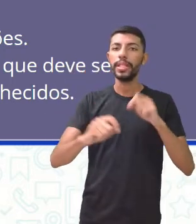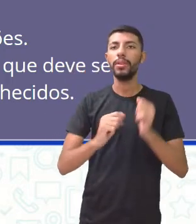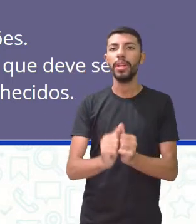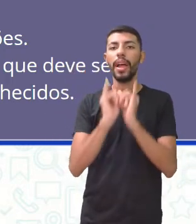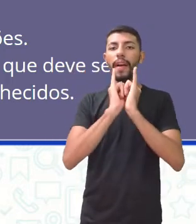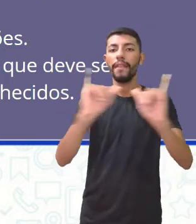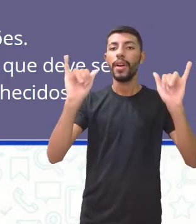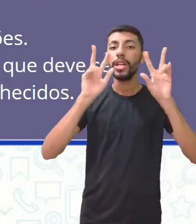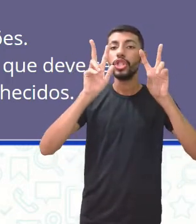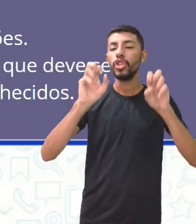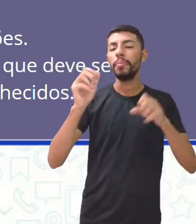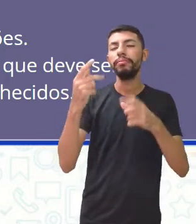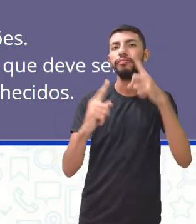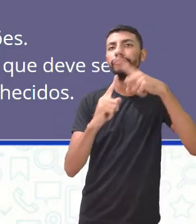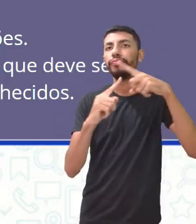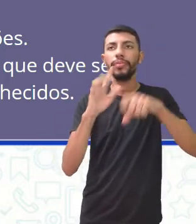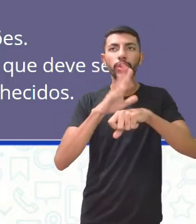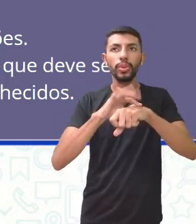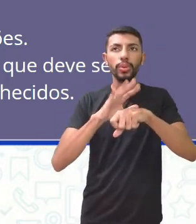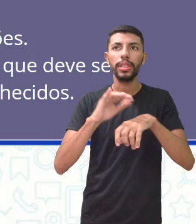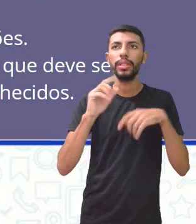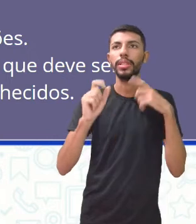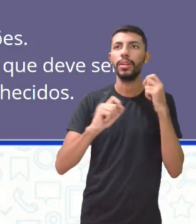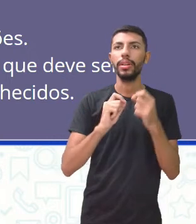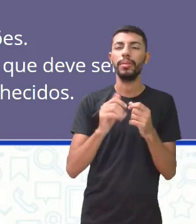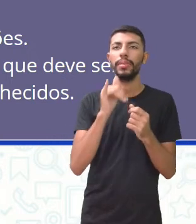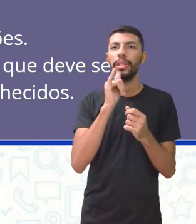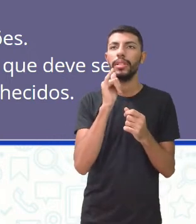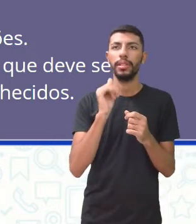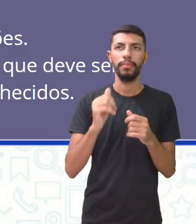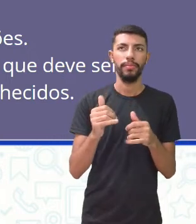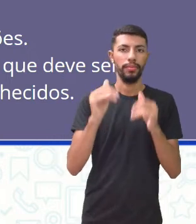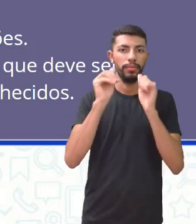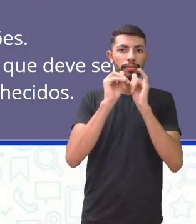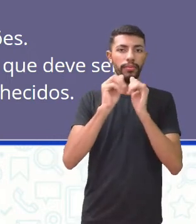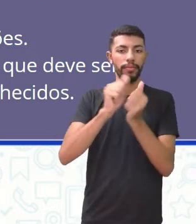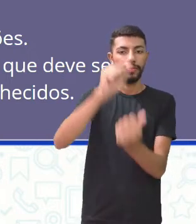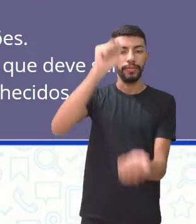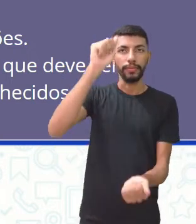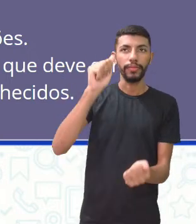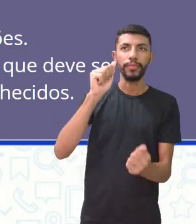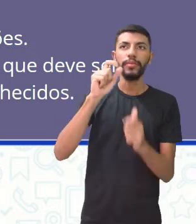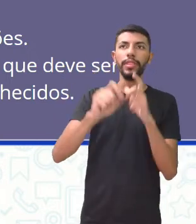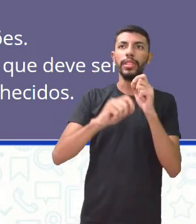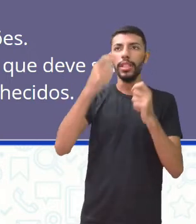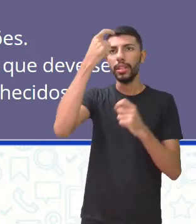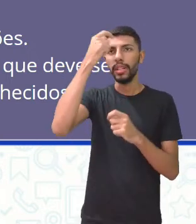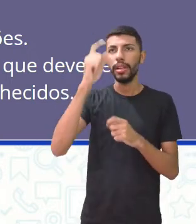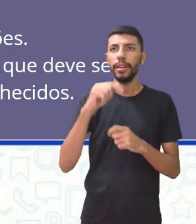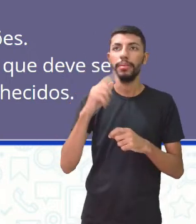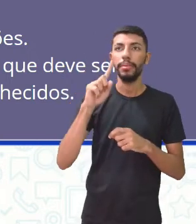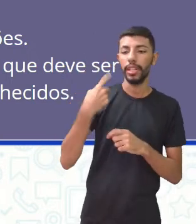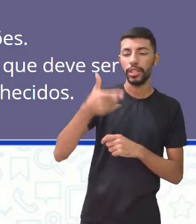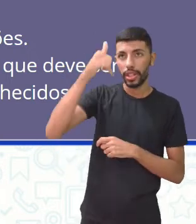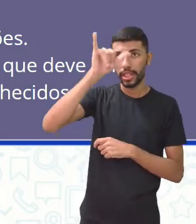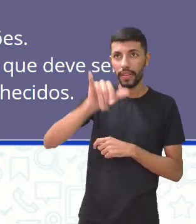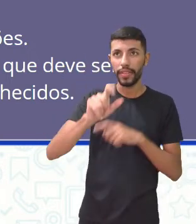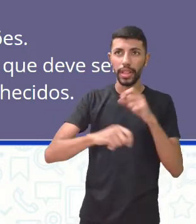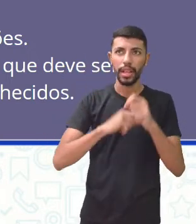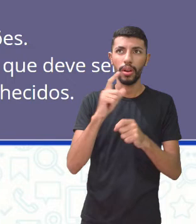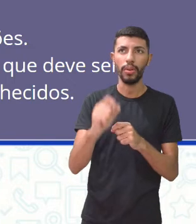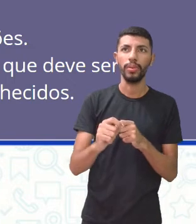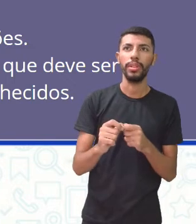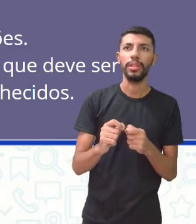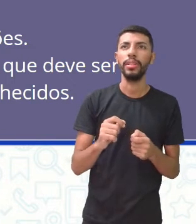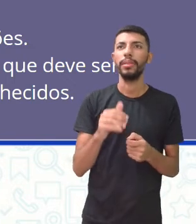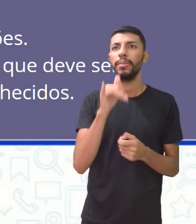doença. Cartaz de conscientização para que evitemos toques desnecessários, como esse aqui que eu estou trazendo. Depois que a gente